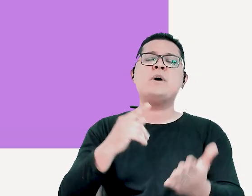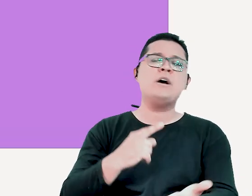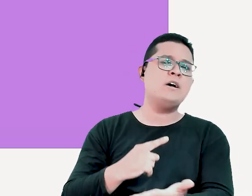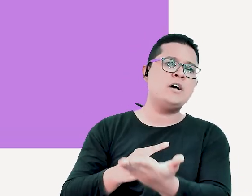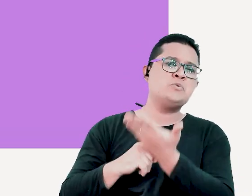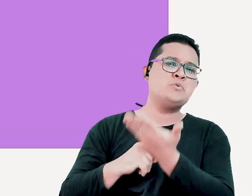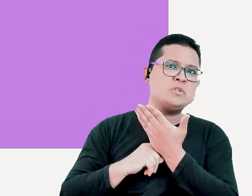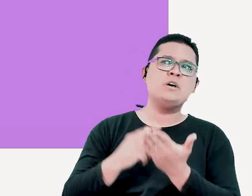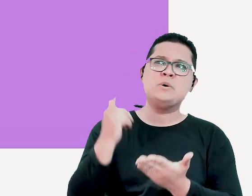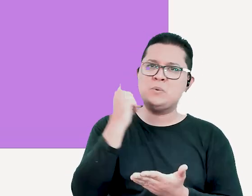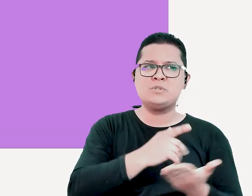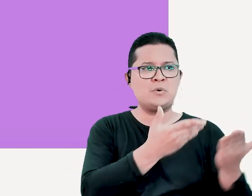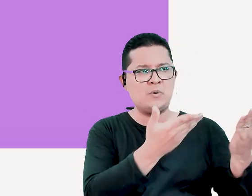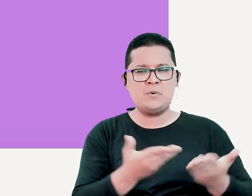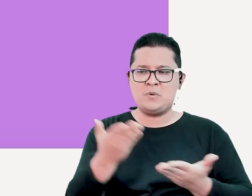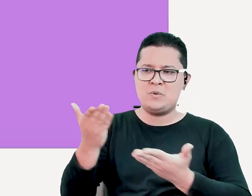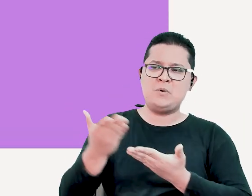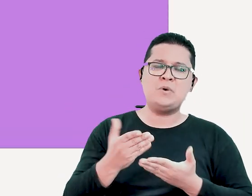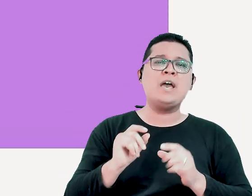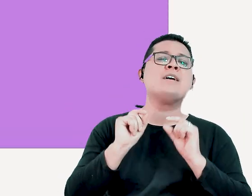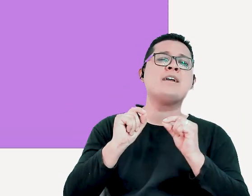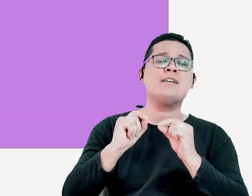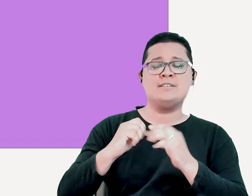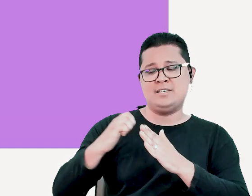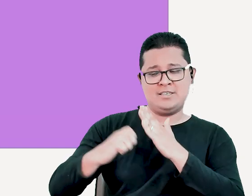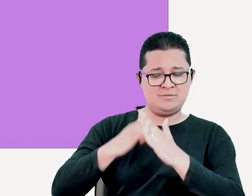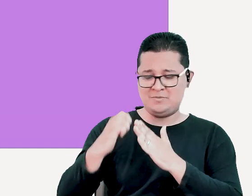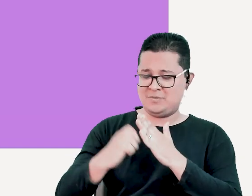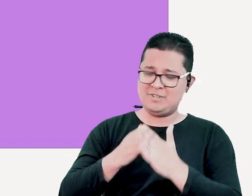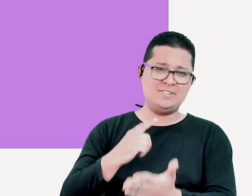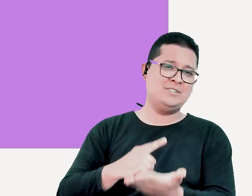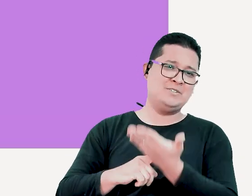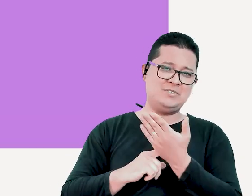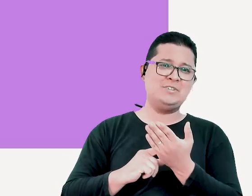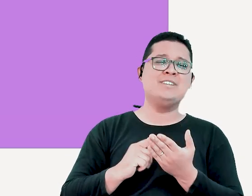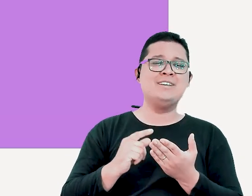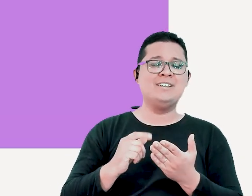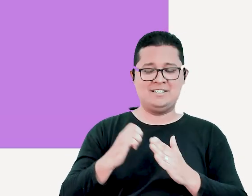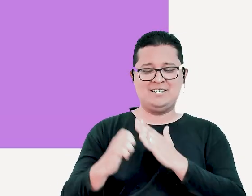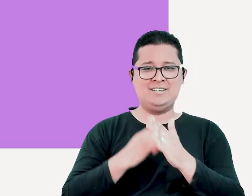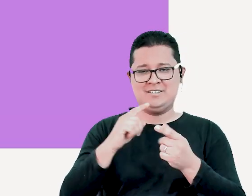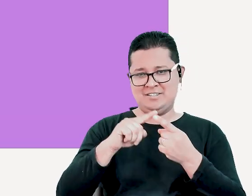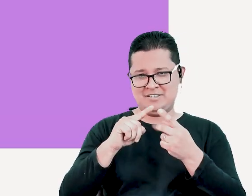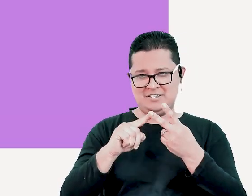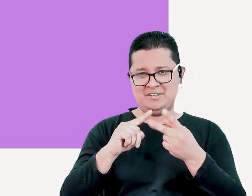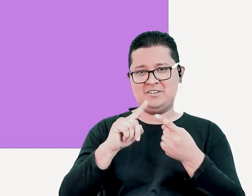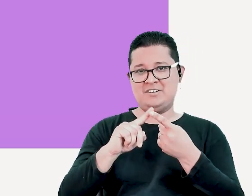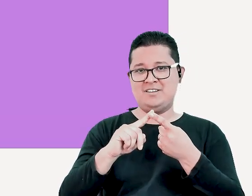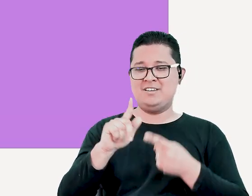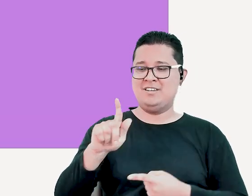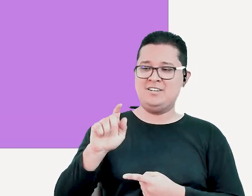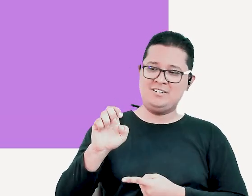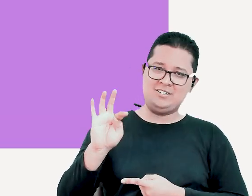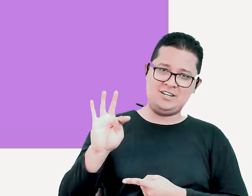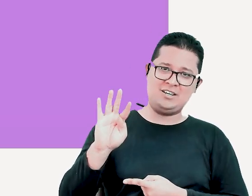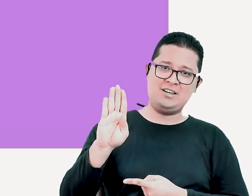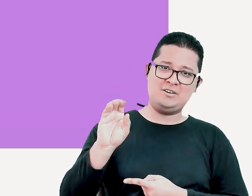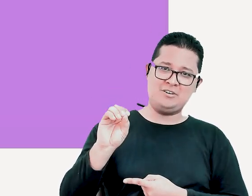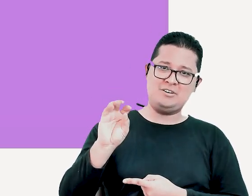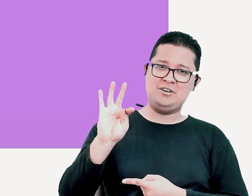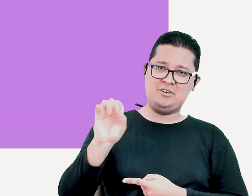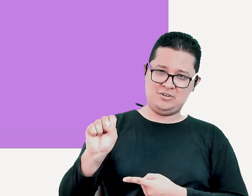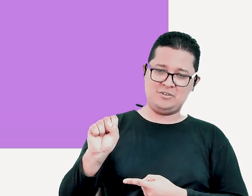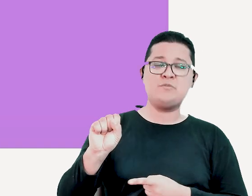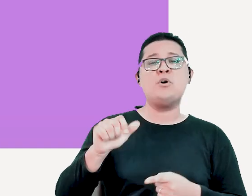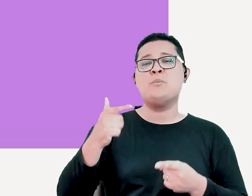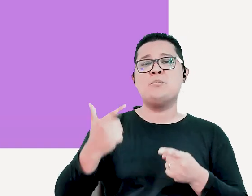de forma gratuita? Os nossos apoiadores. Então, a gente tem a GetBots, que é uma empresa especialista em chatbots. E a gente também tem a The Starter,